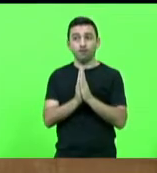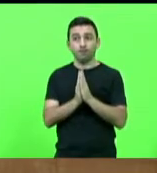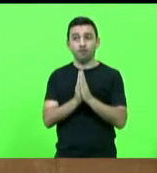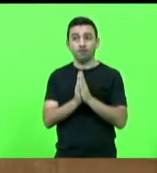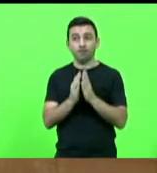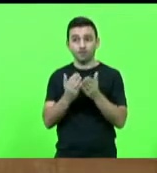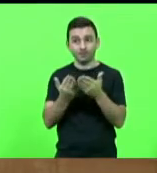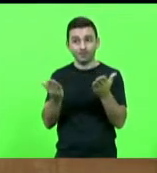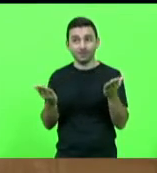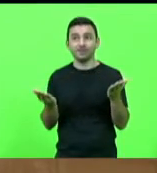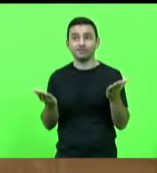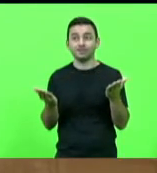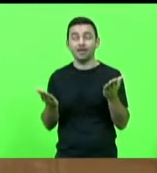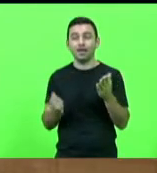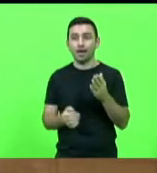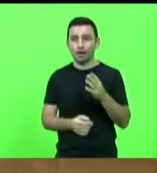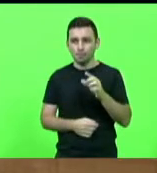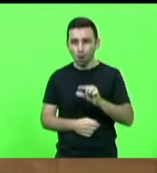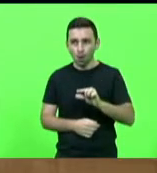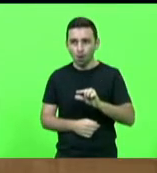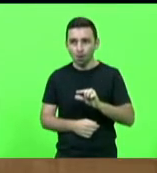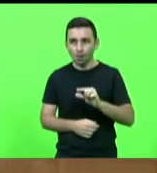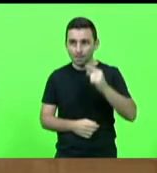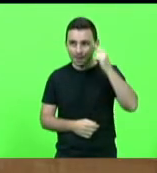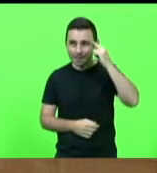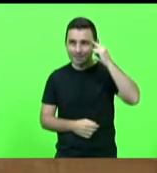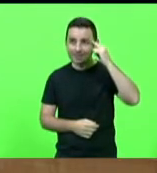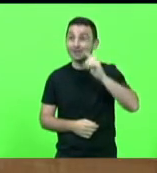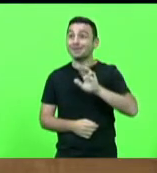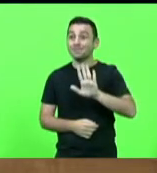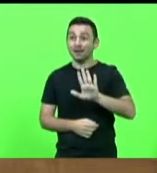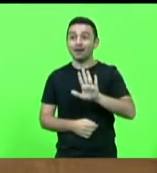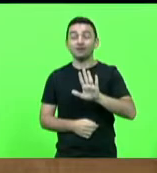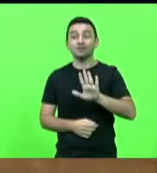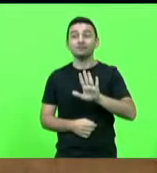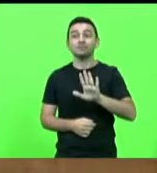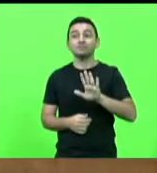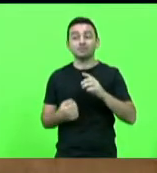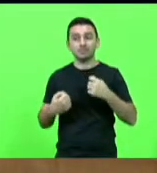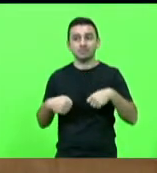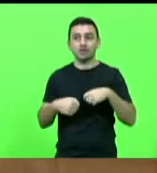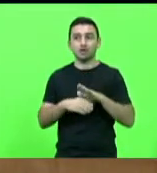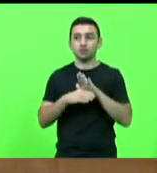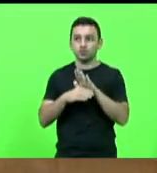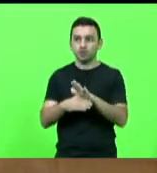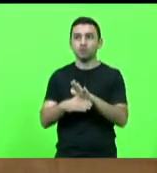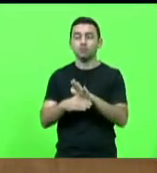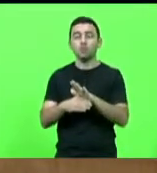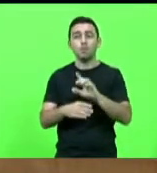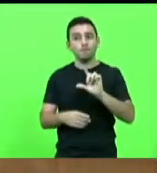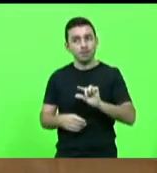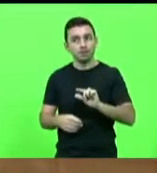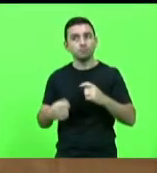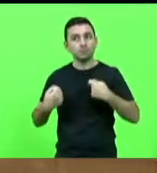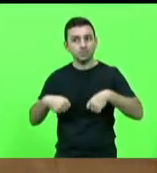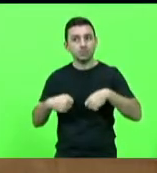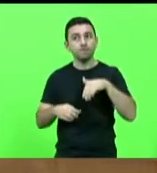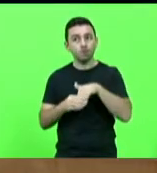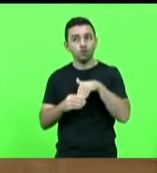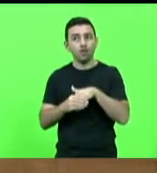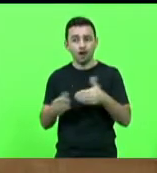eu, que é pouco, mas que acham que tem que remunerar bem o trabalhador, que minimamente a gente vote nisso